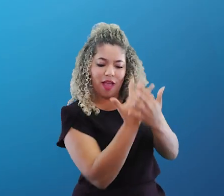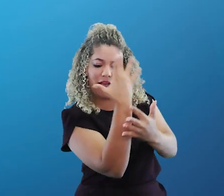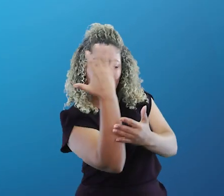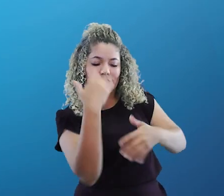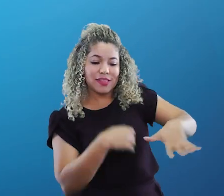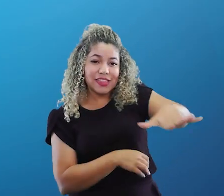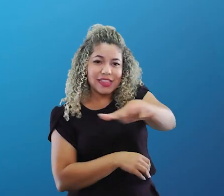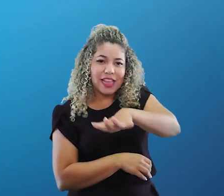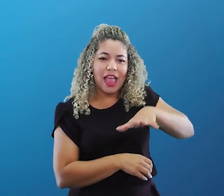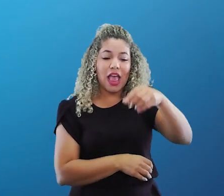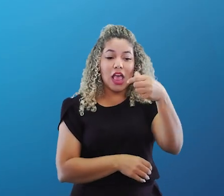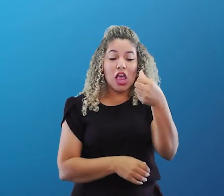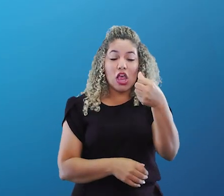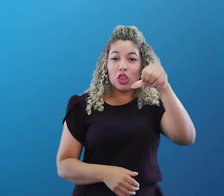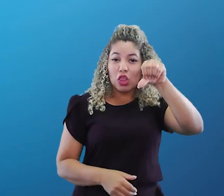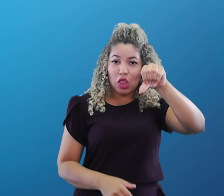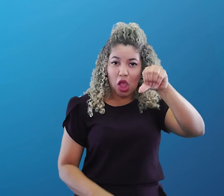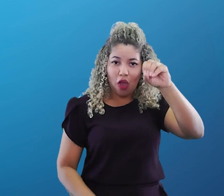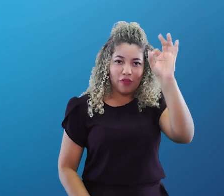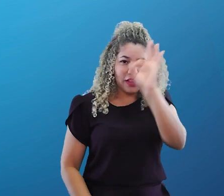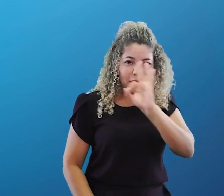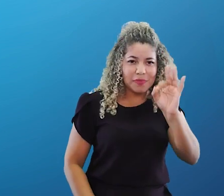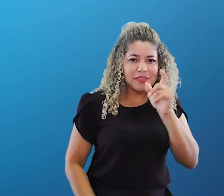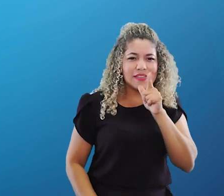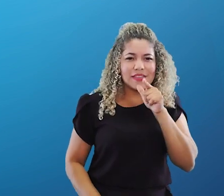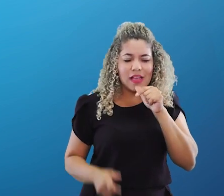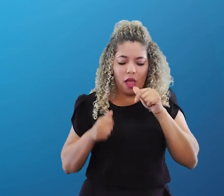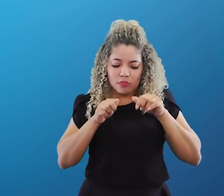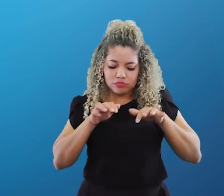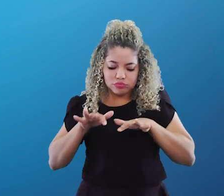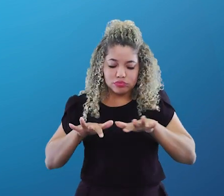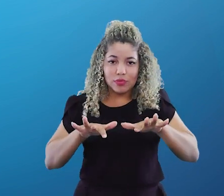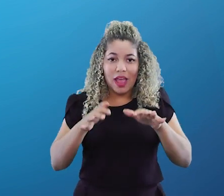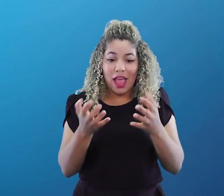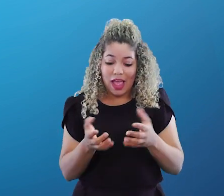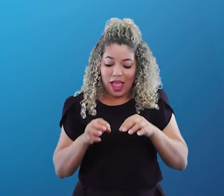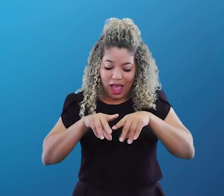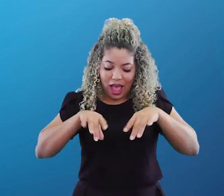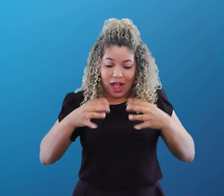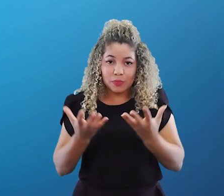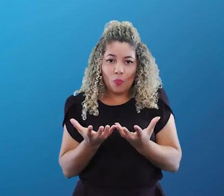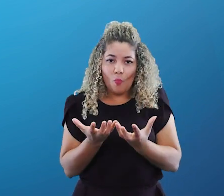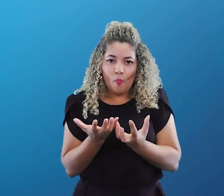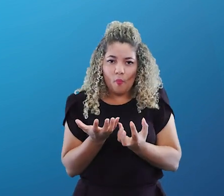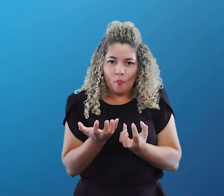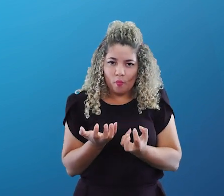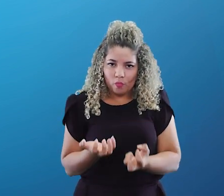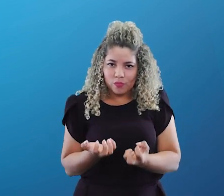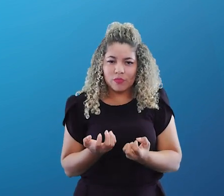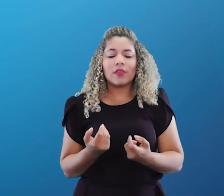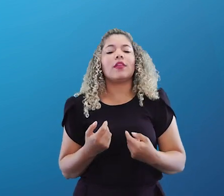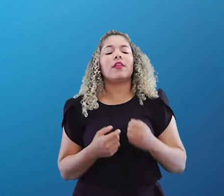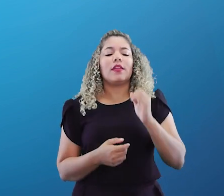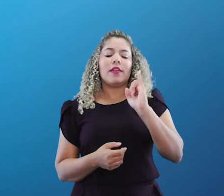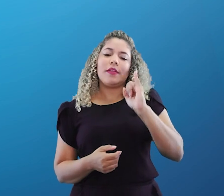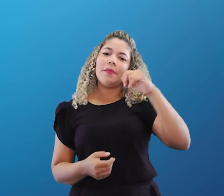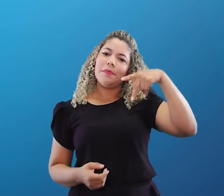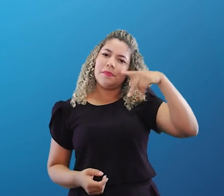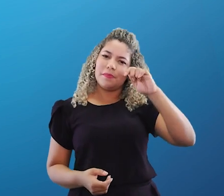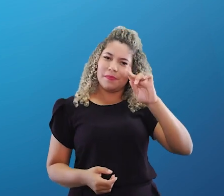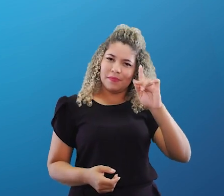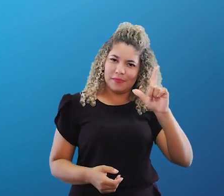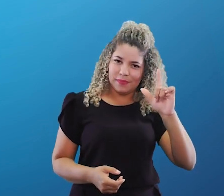a 90% da água sendo deslocada para o solo. Então, nós temos aqui um alto poder de permeabilidade da